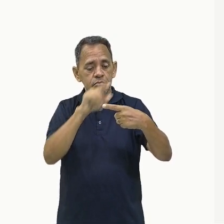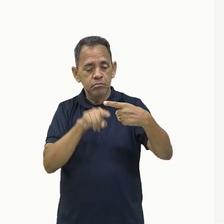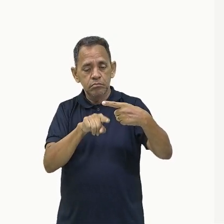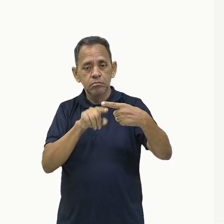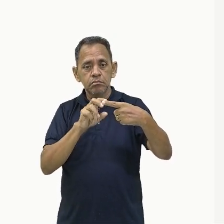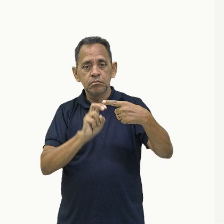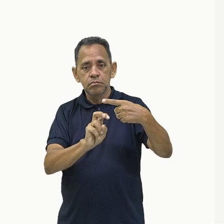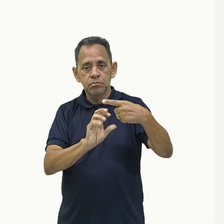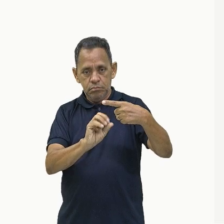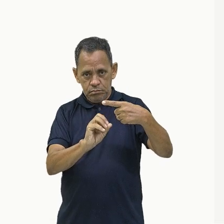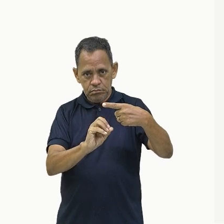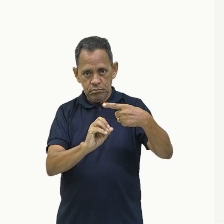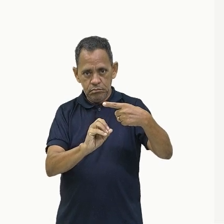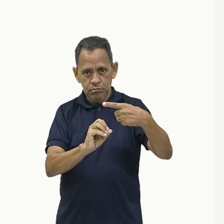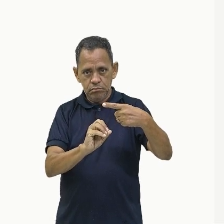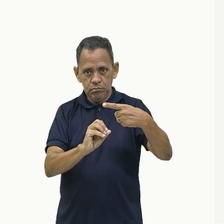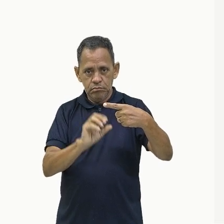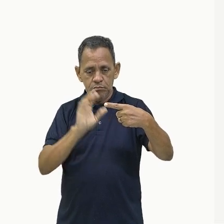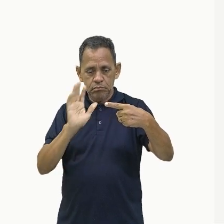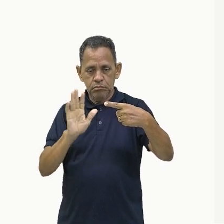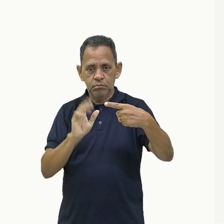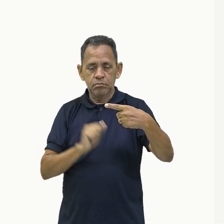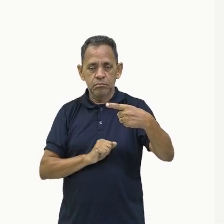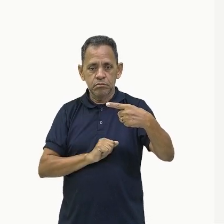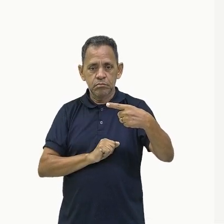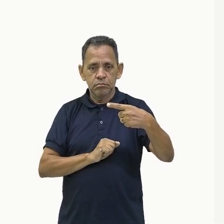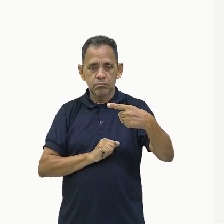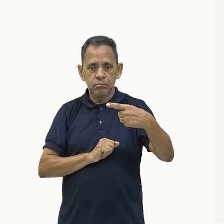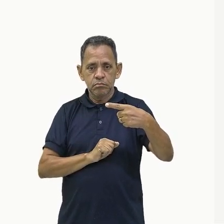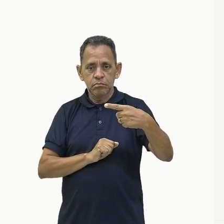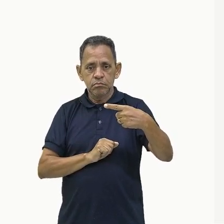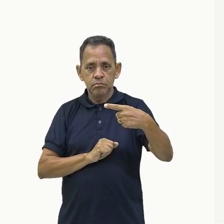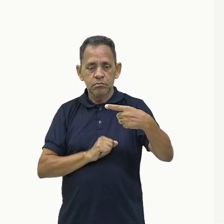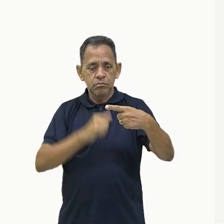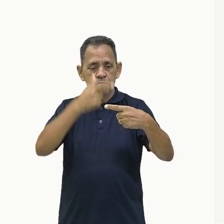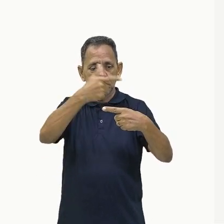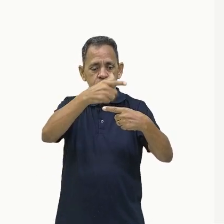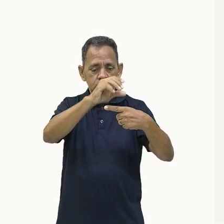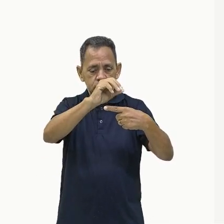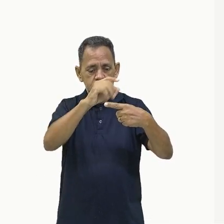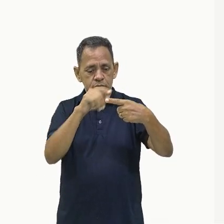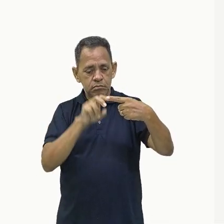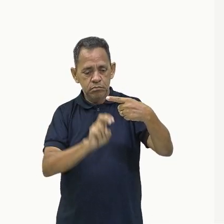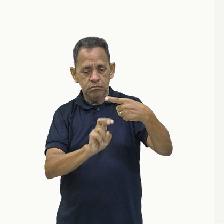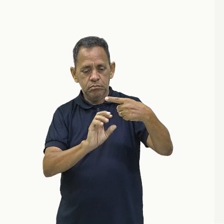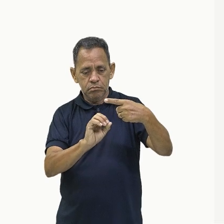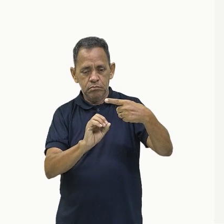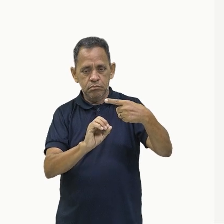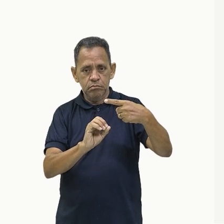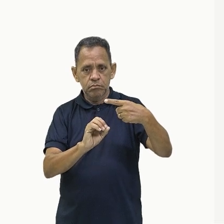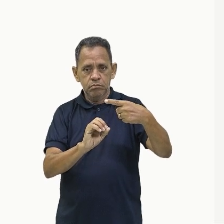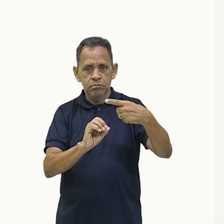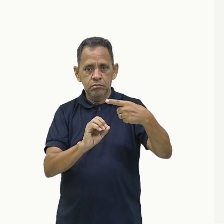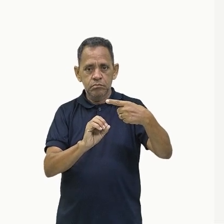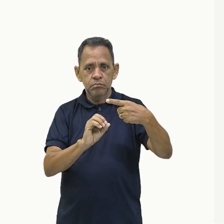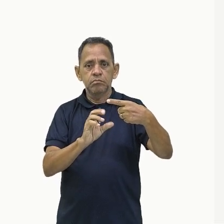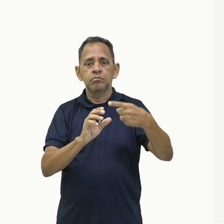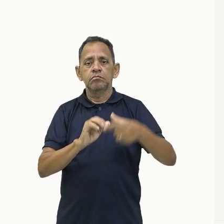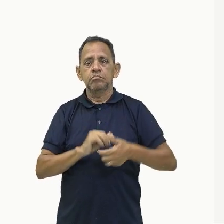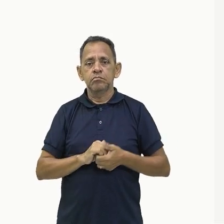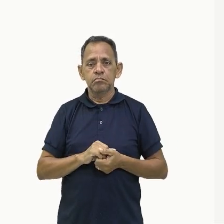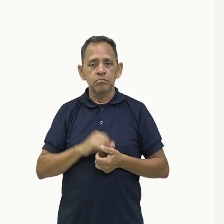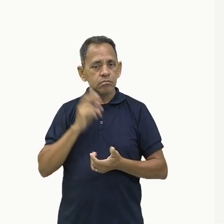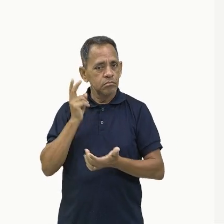50. Então, a razão que nós temos é 20 sobre 50. E aí, pessoal, toda vez que a